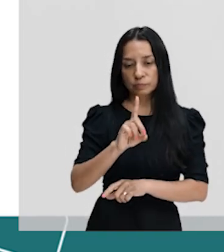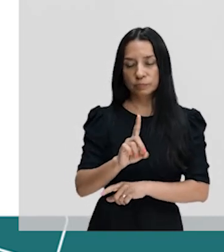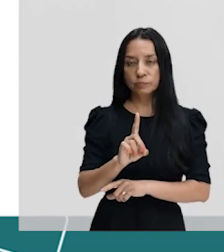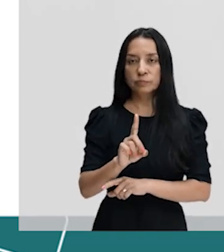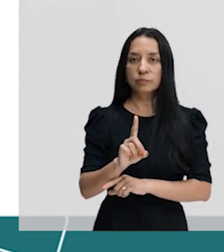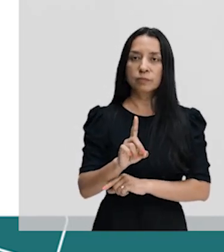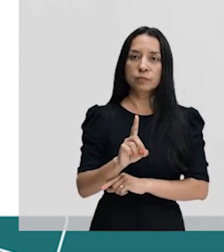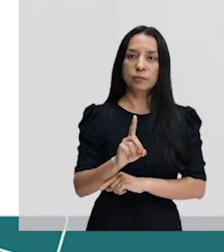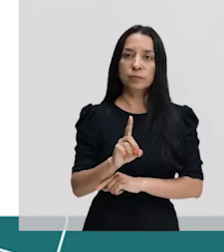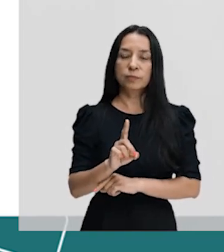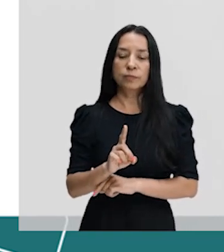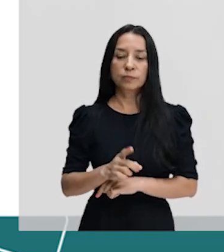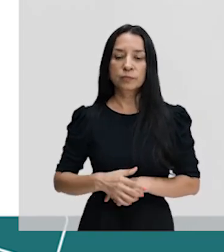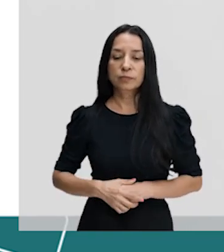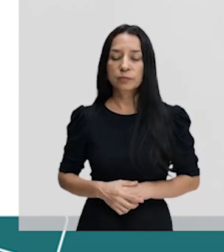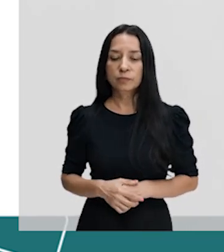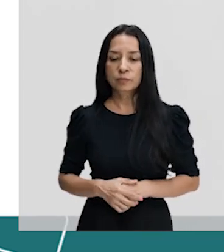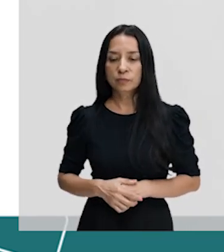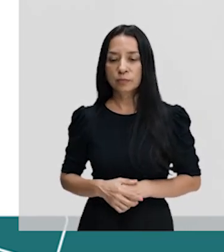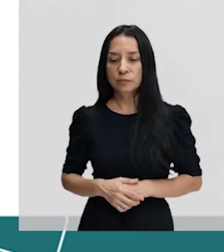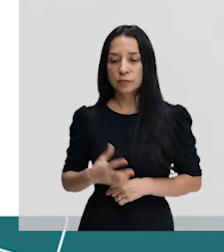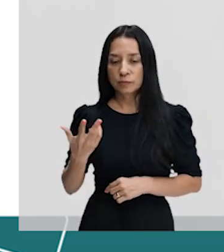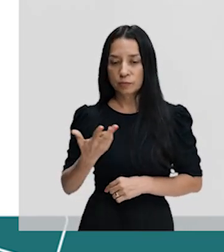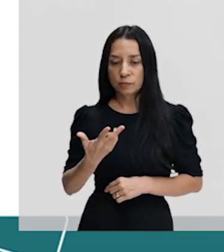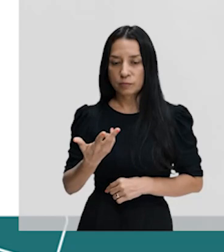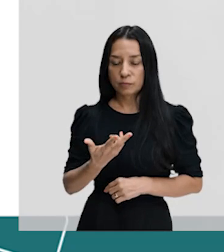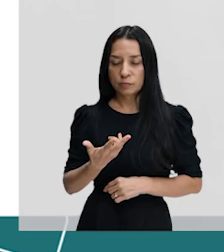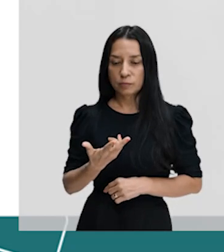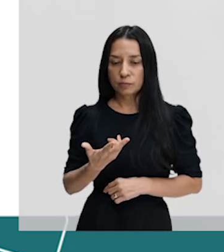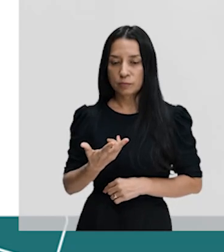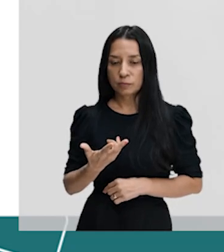resposta letra d a velocidade